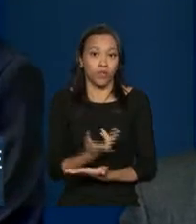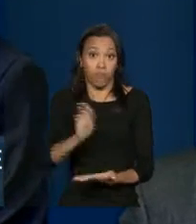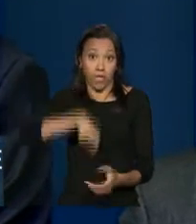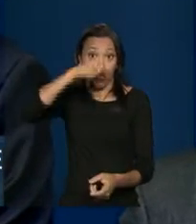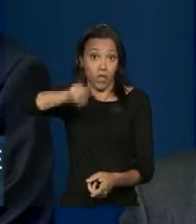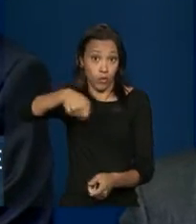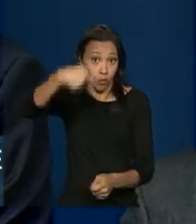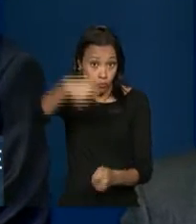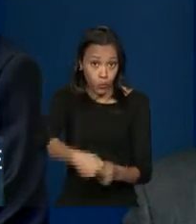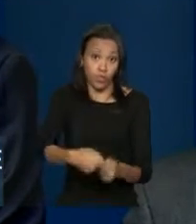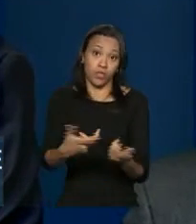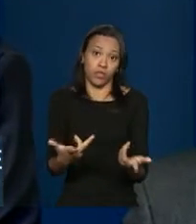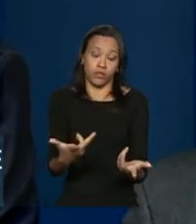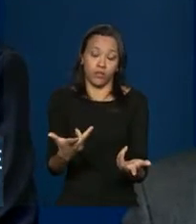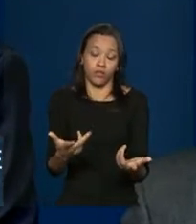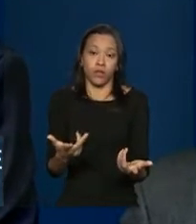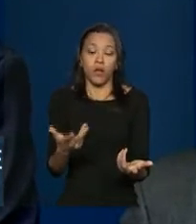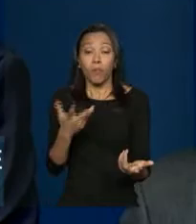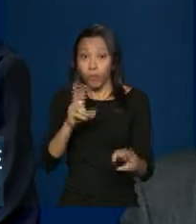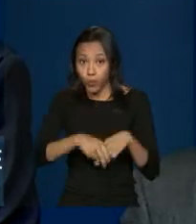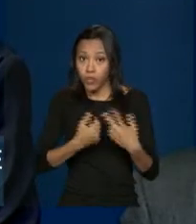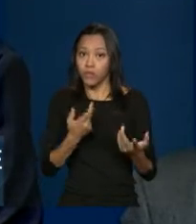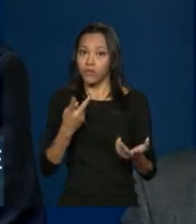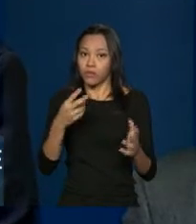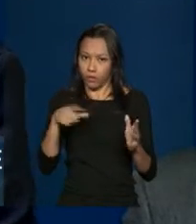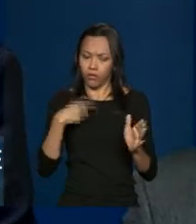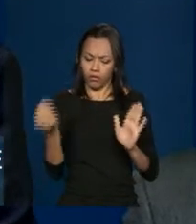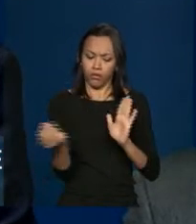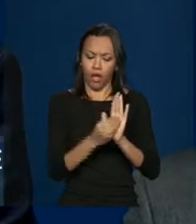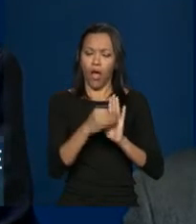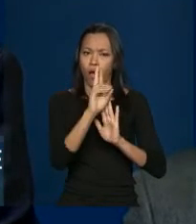que nós vimos também aqui no relatório o número de